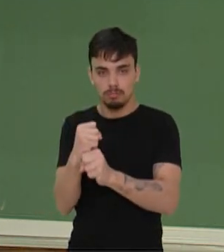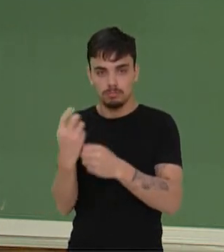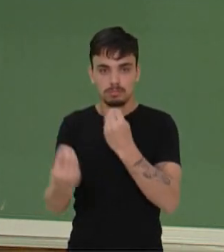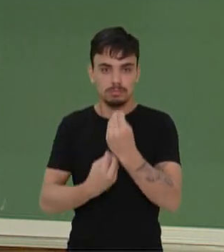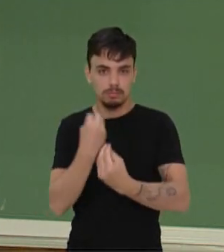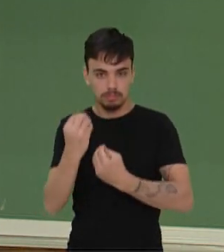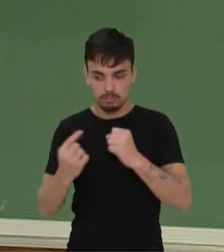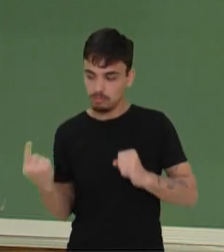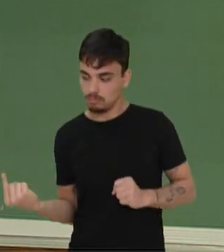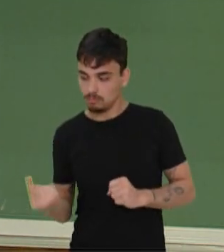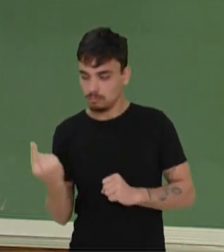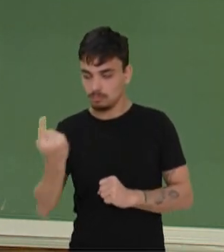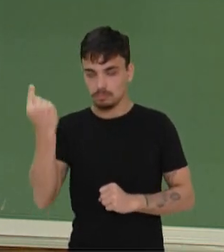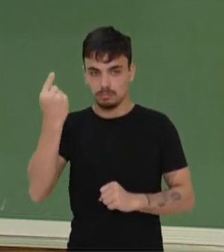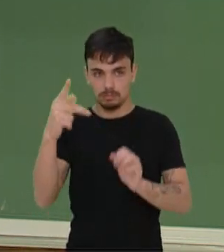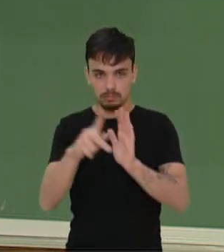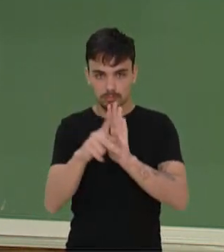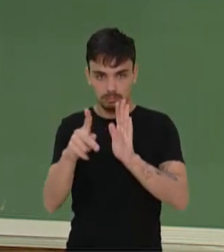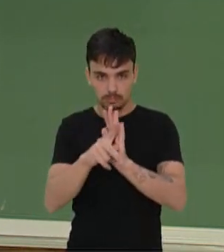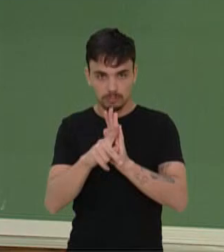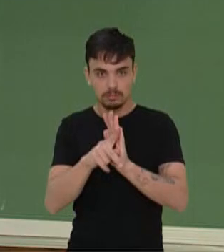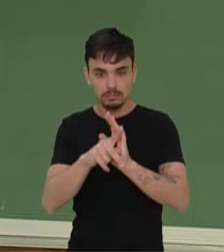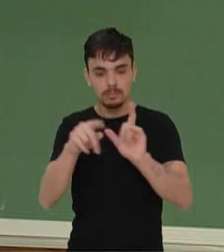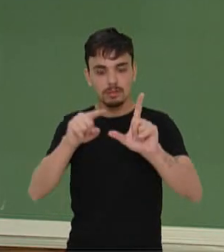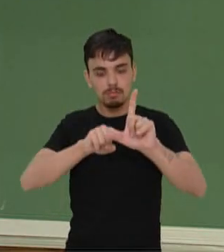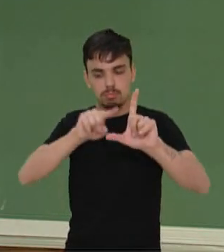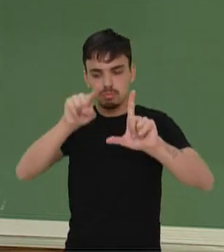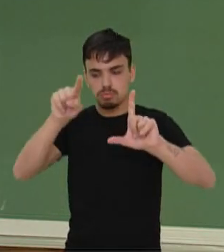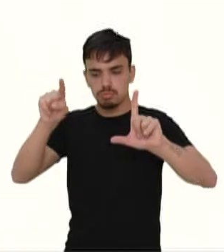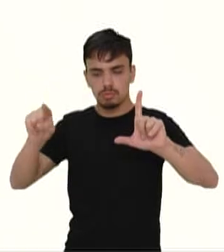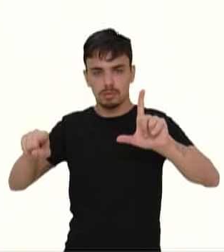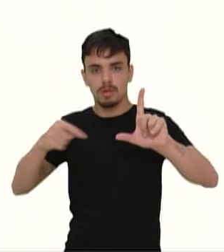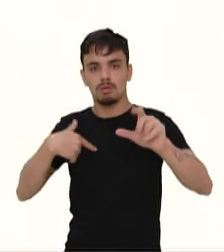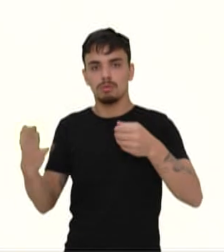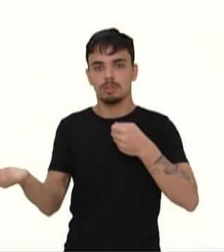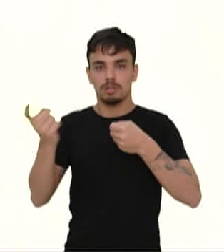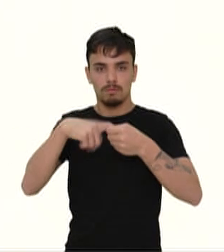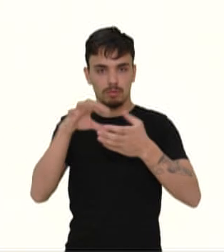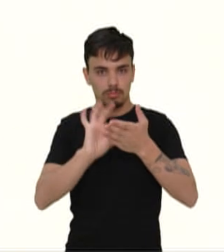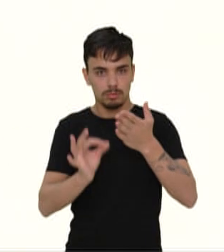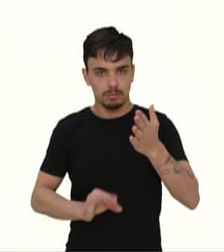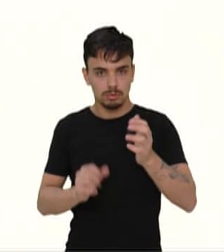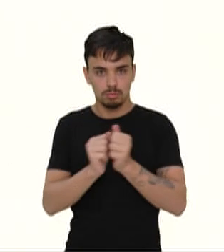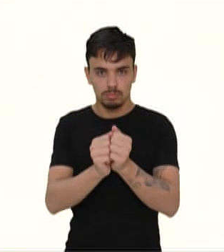a altura máxima atingida pela bala do canhão, tá? Eu volto já com a correção.